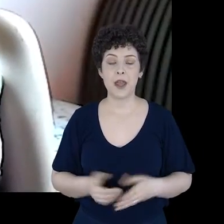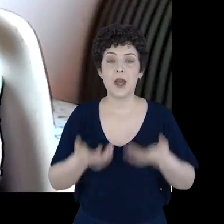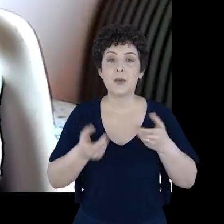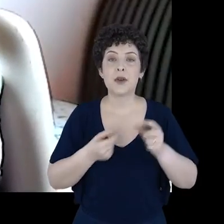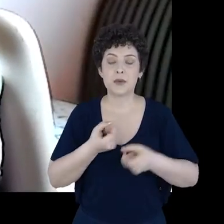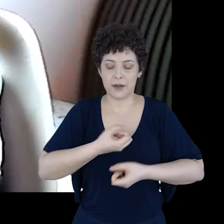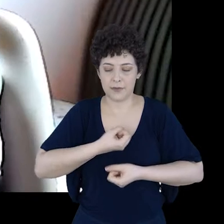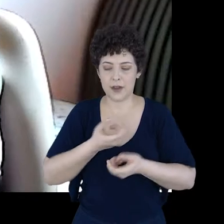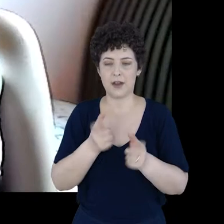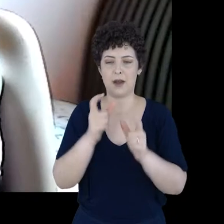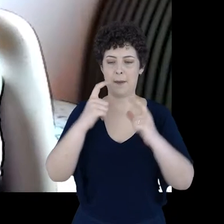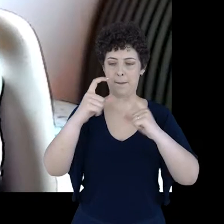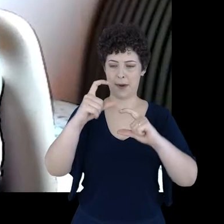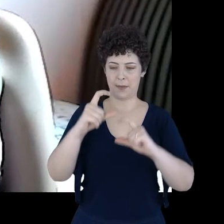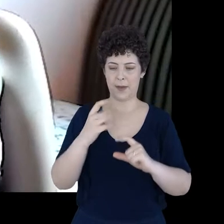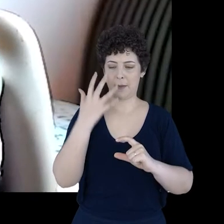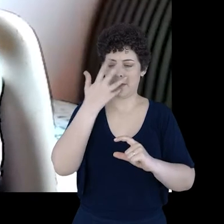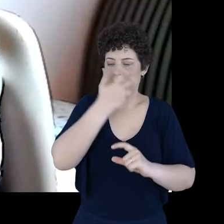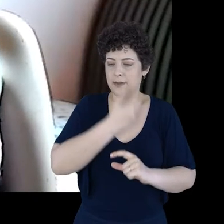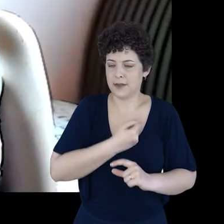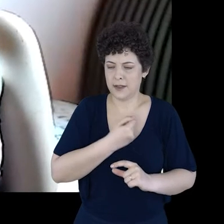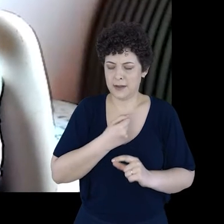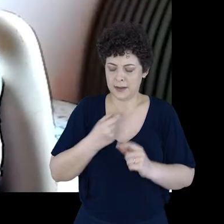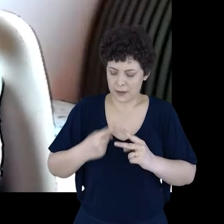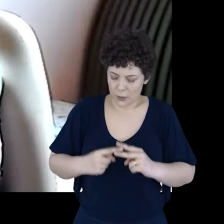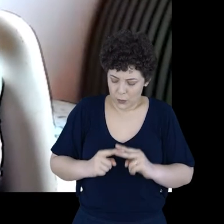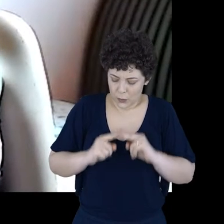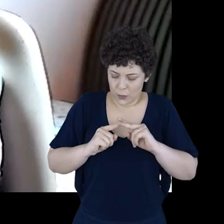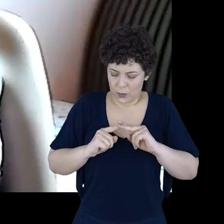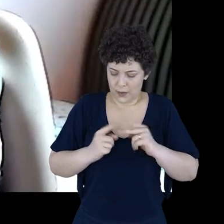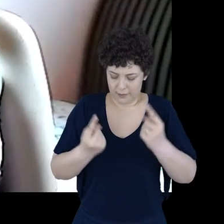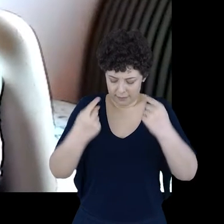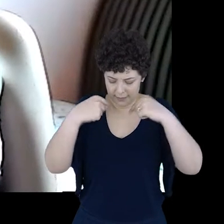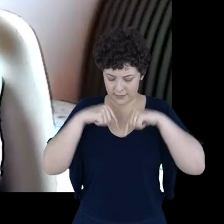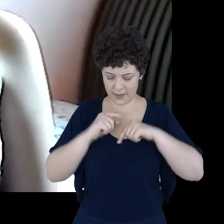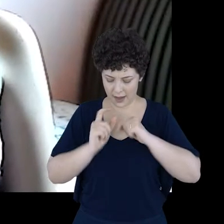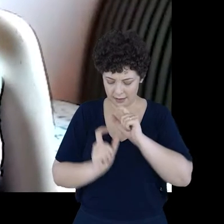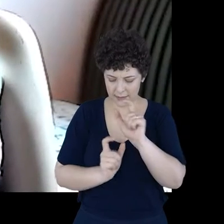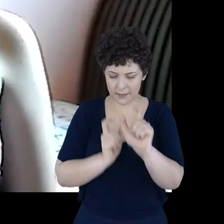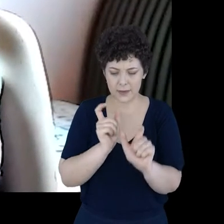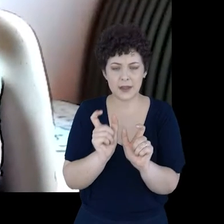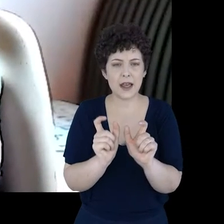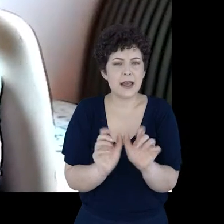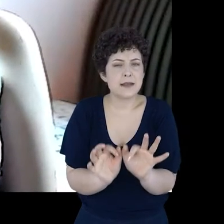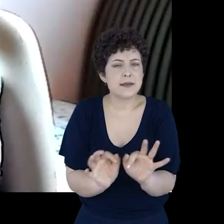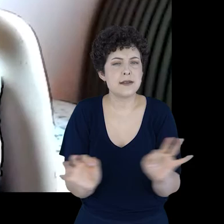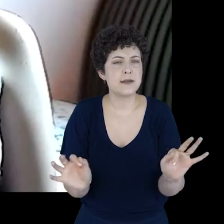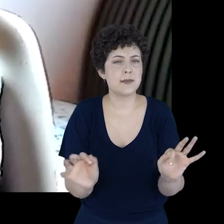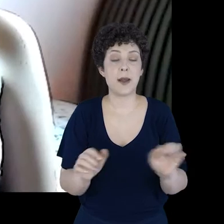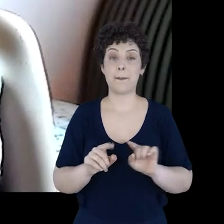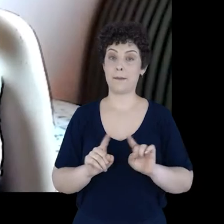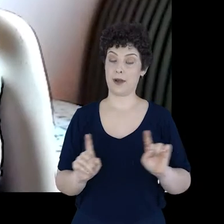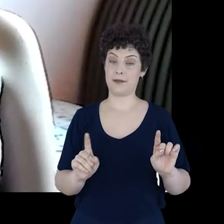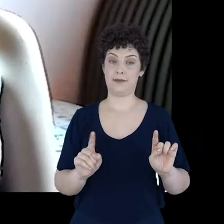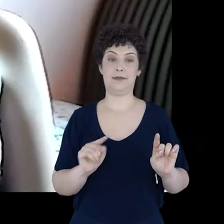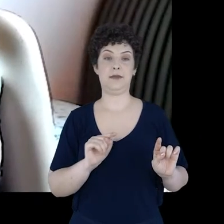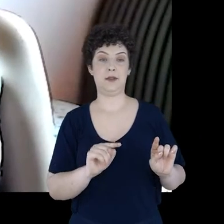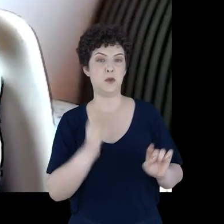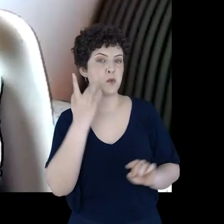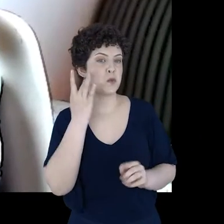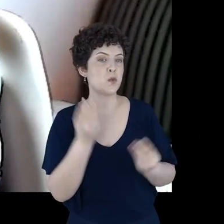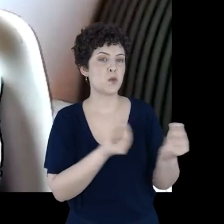uns versos muito lindos, colhidos no mais íntimo de mim. Suas palavras seriam as mais simples do mundo.